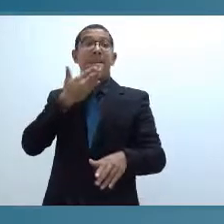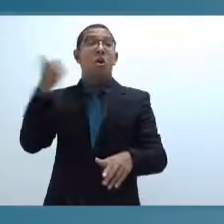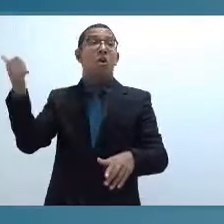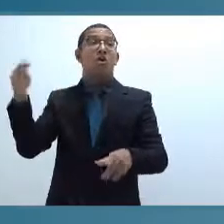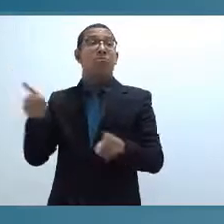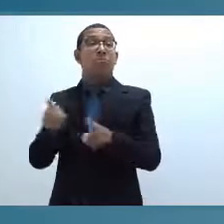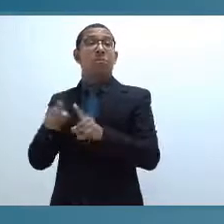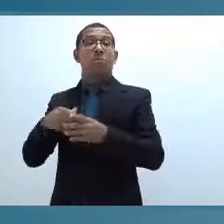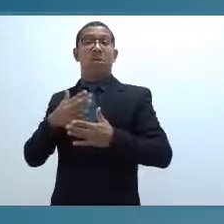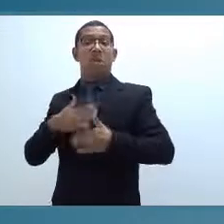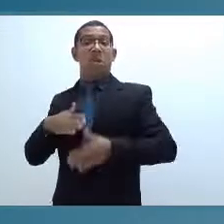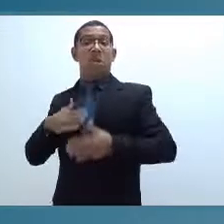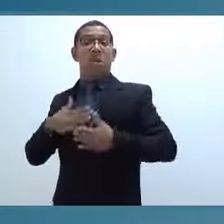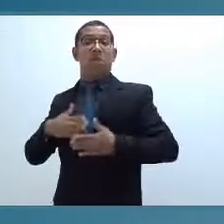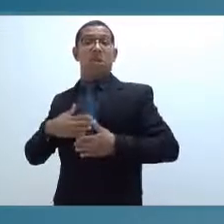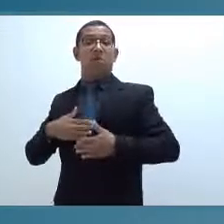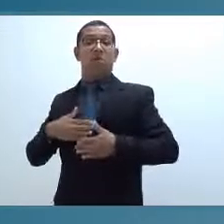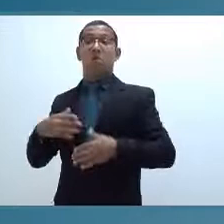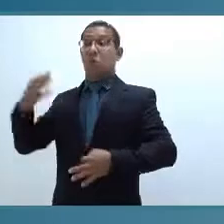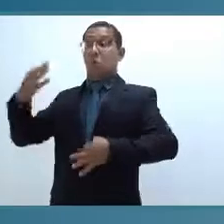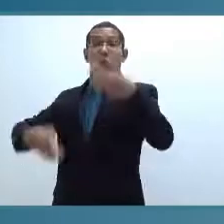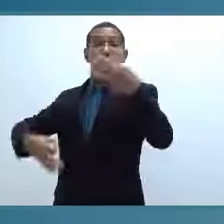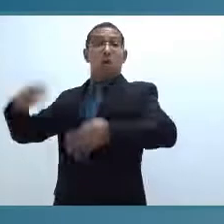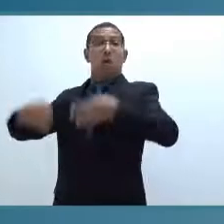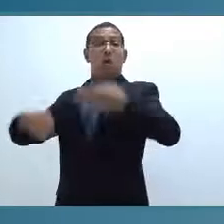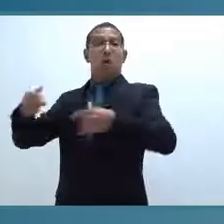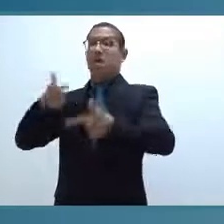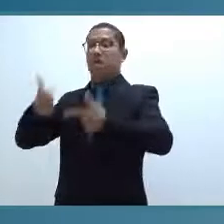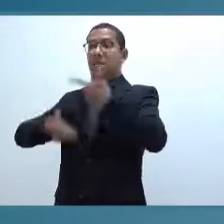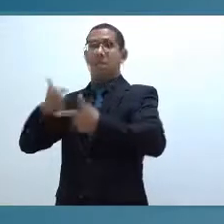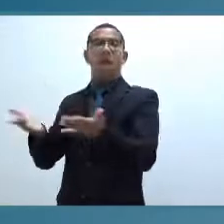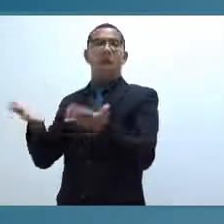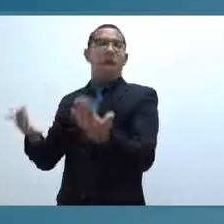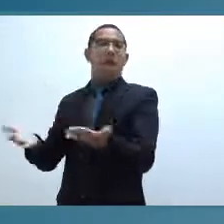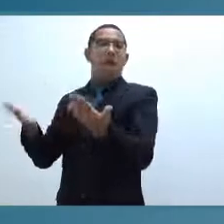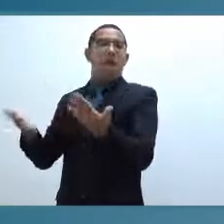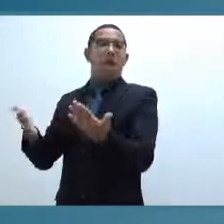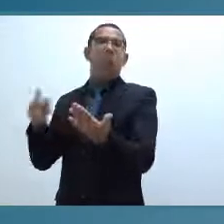exercício das funções jurisdicionais. Fecha o assunto.